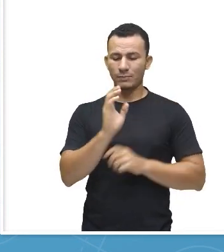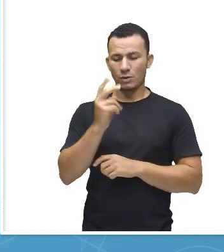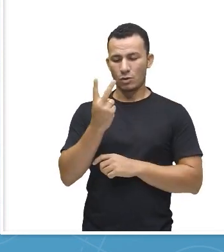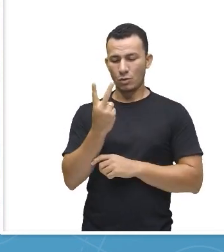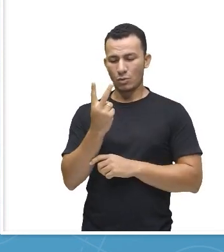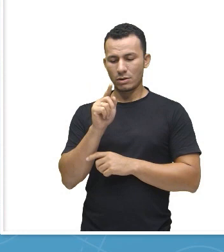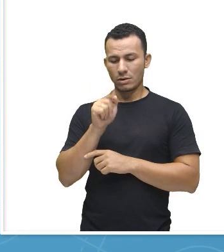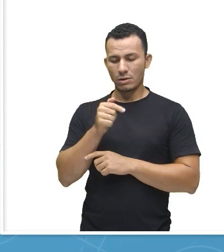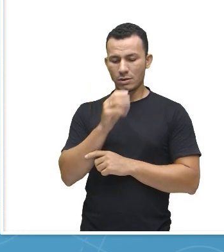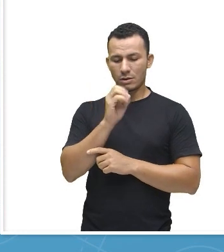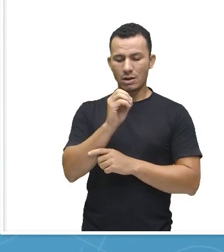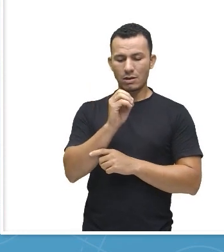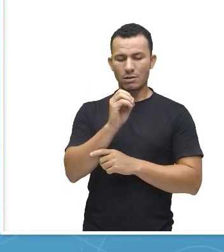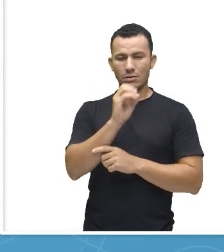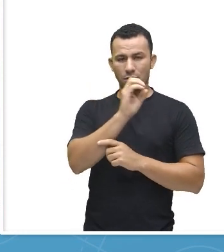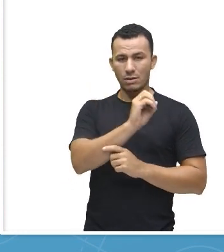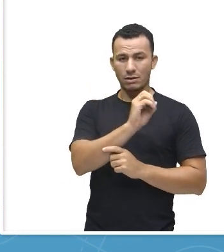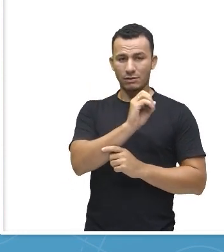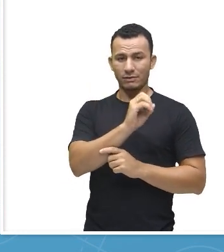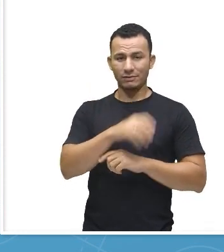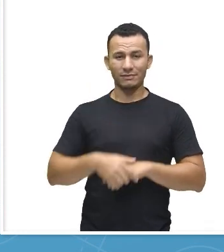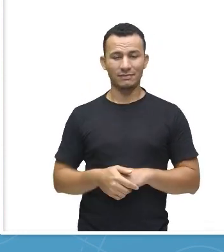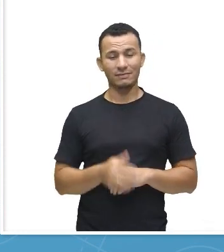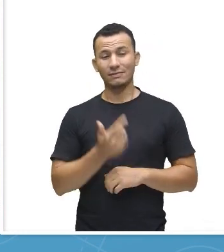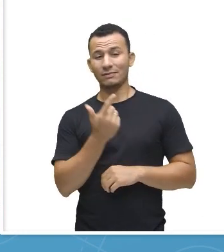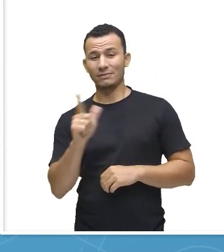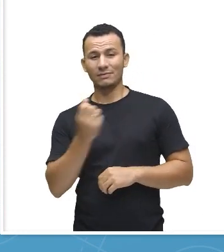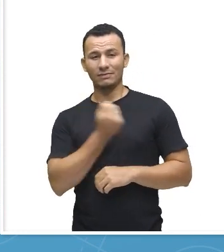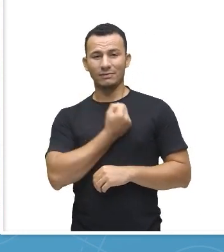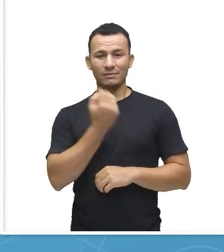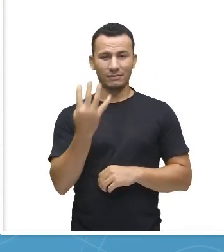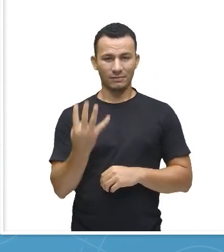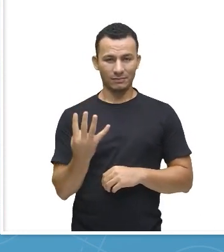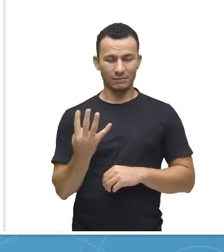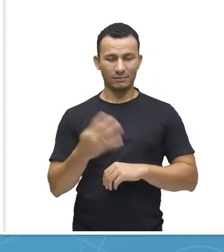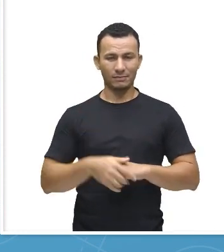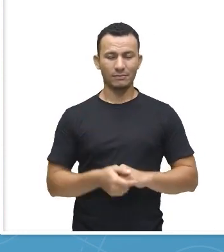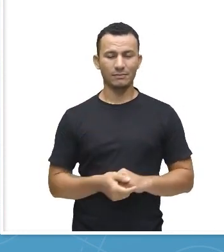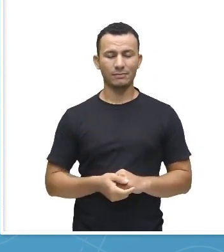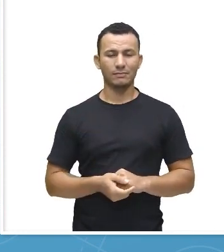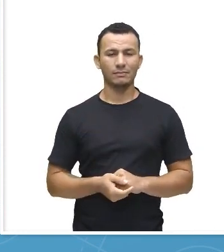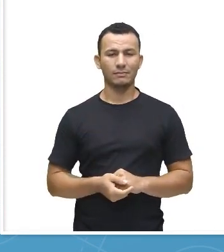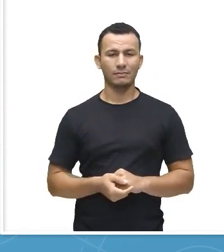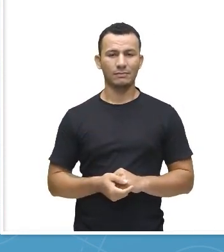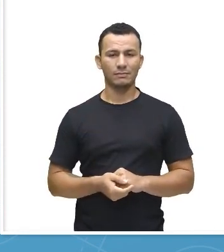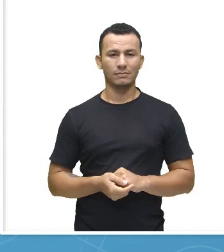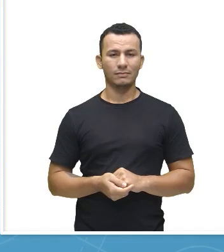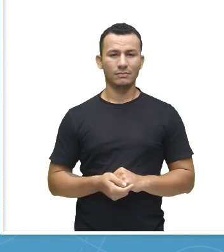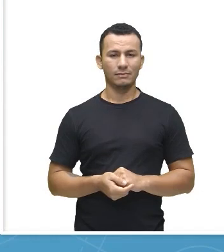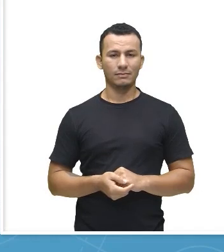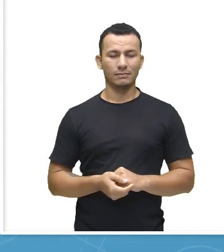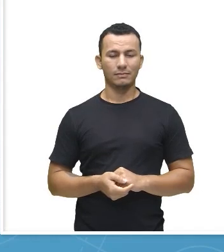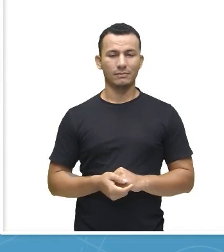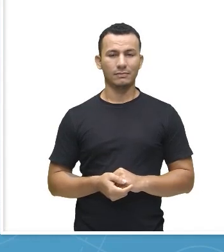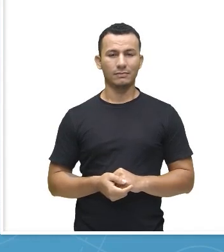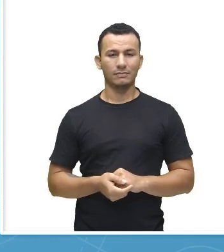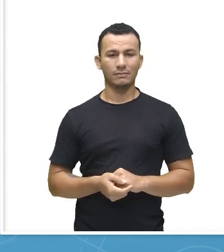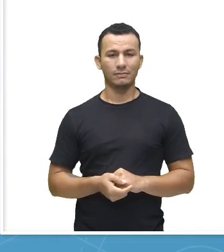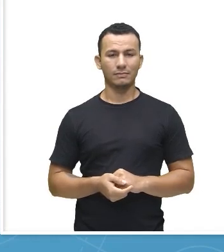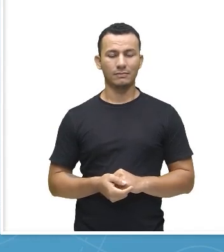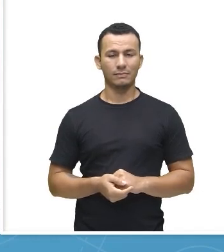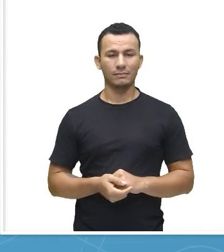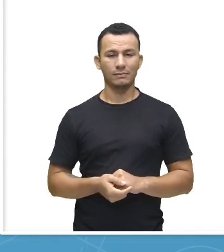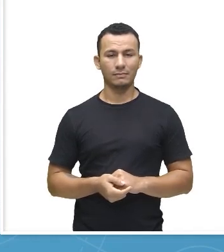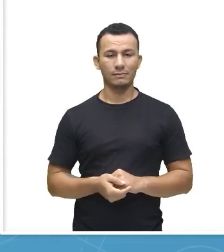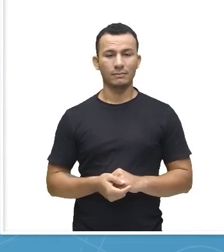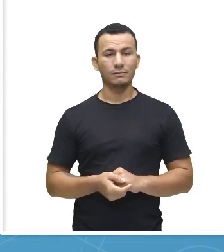maneiras, né? Vamos então para a nossa próxima questão. Vamos lá para a nossa questão número 4.